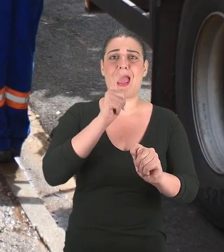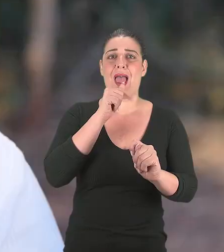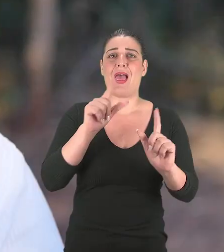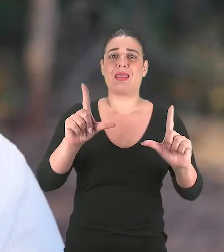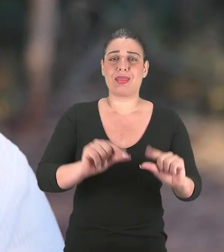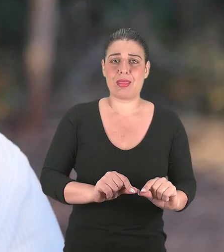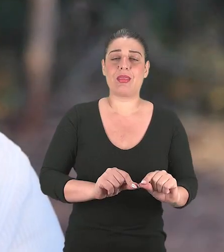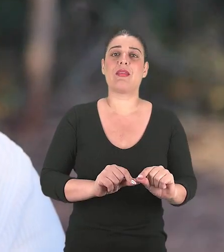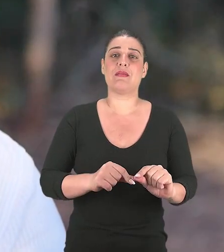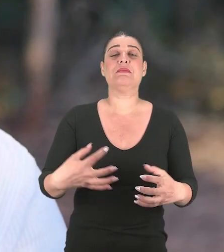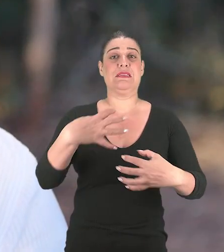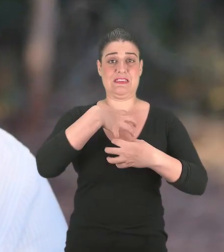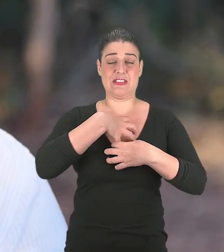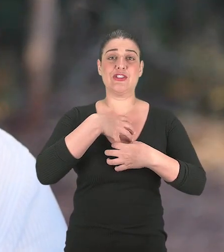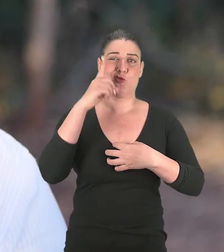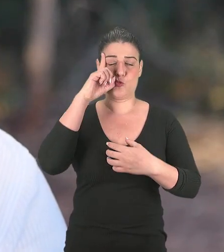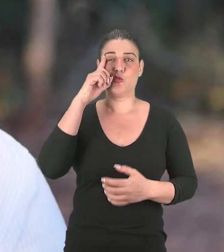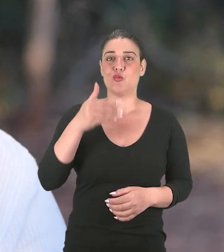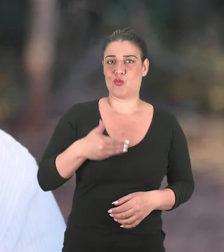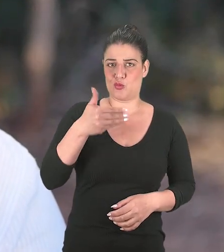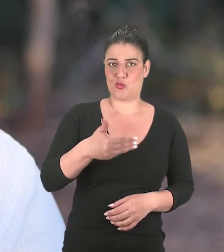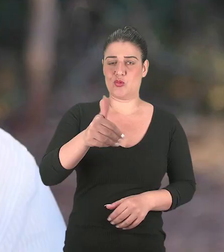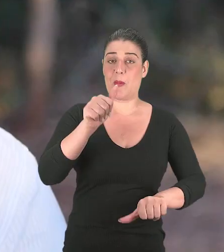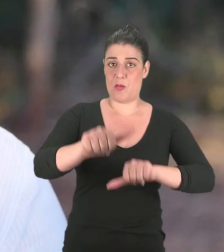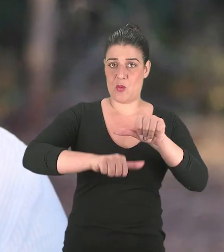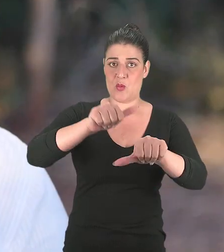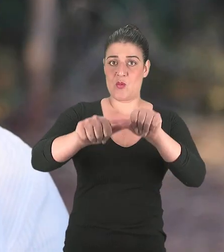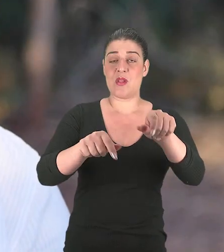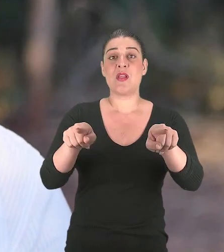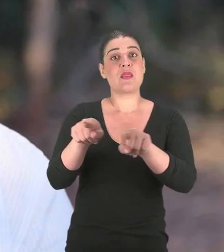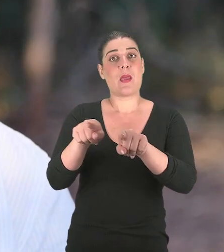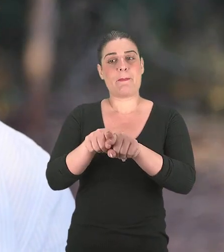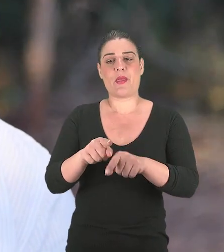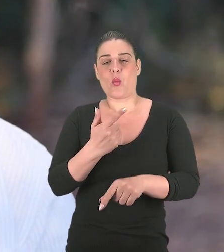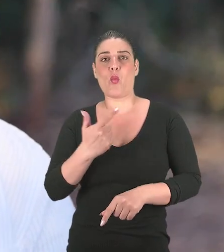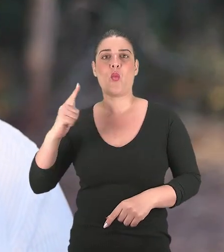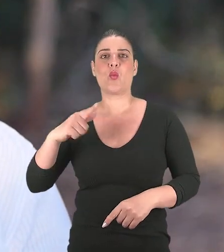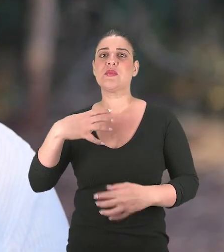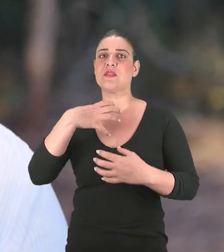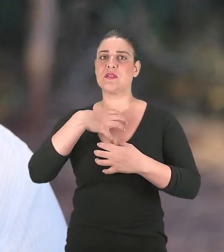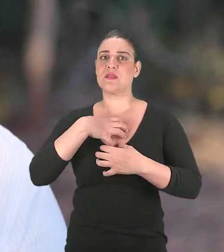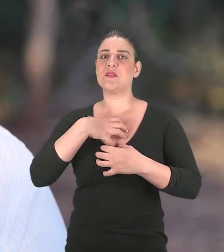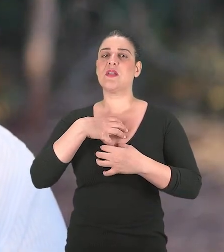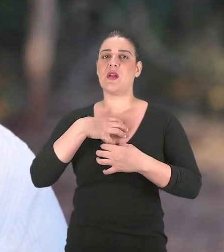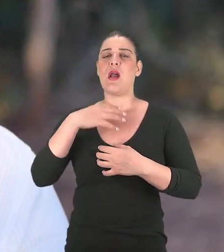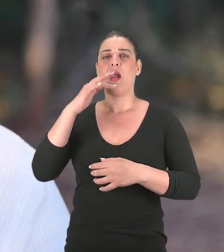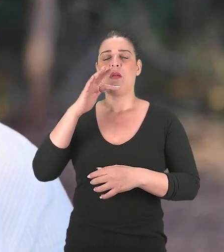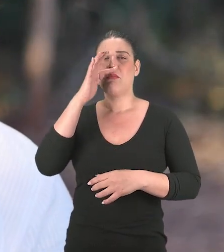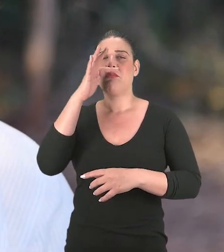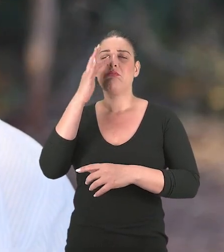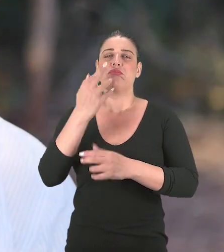coisas práticas, de sentir mesmo a mudança, até de sentir a mudança da fauna, né? Eu